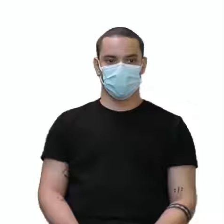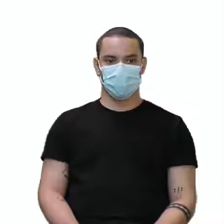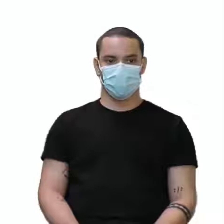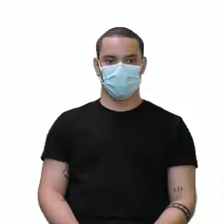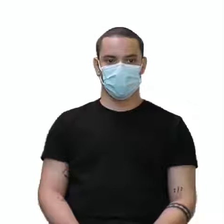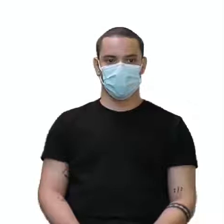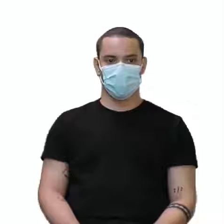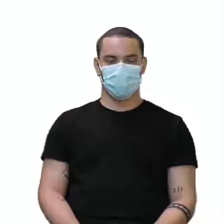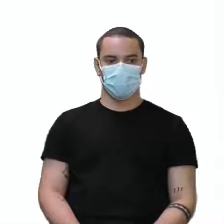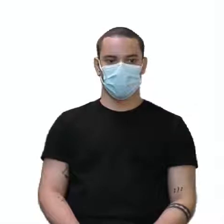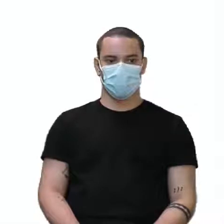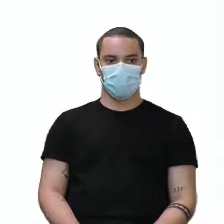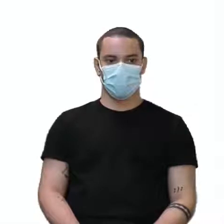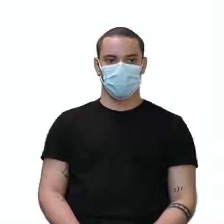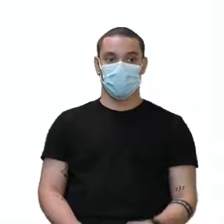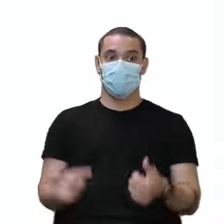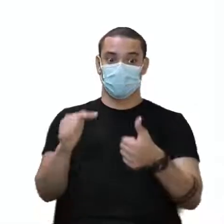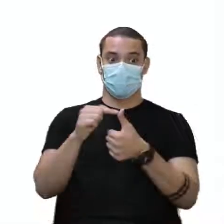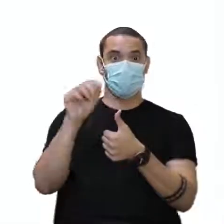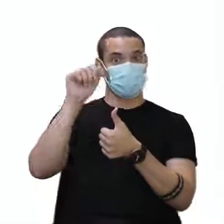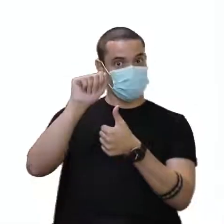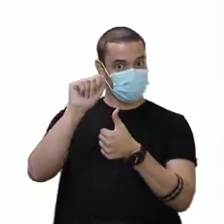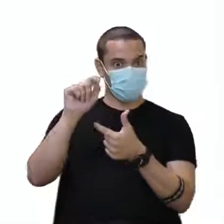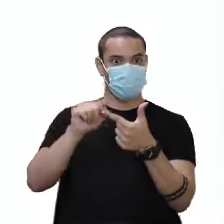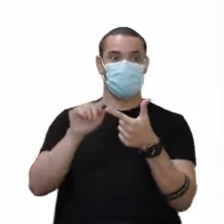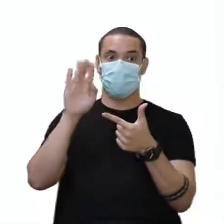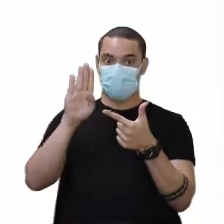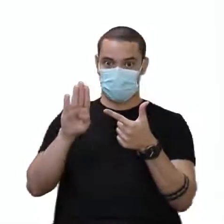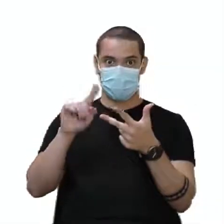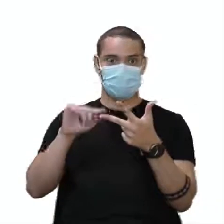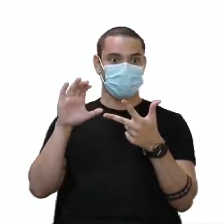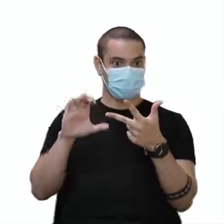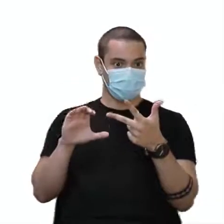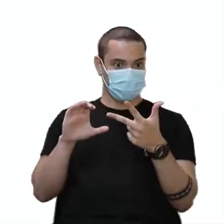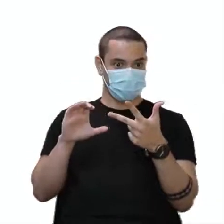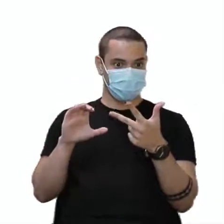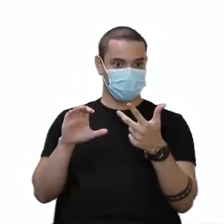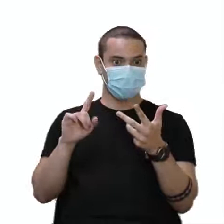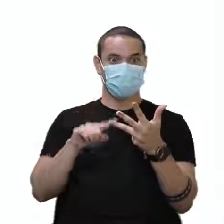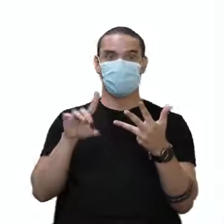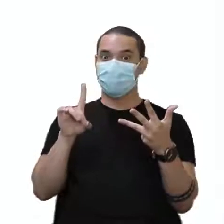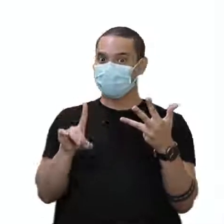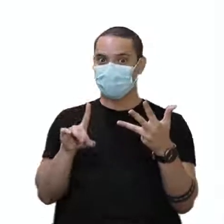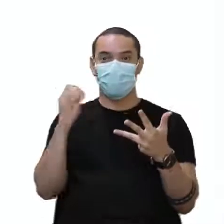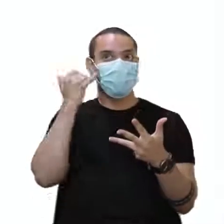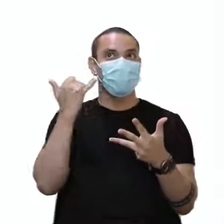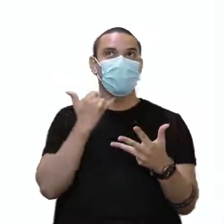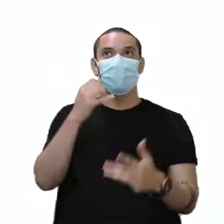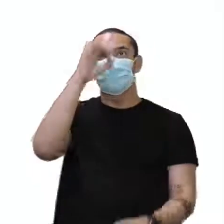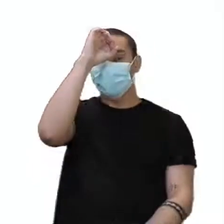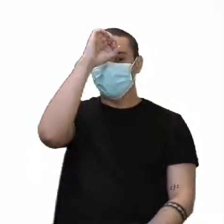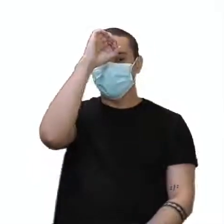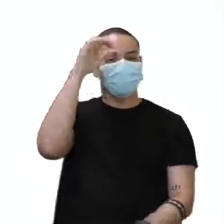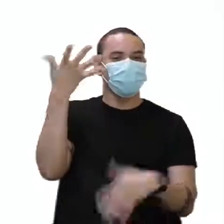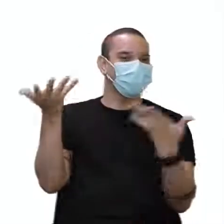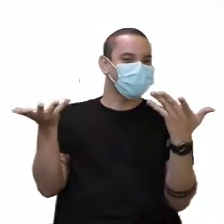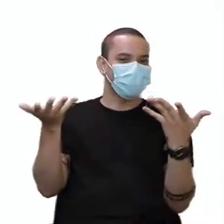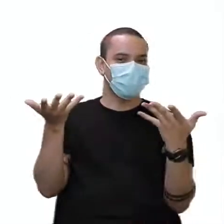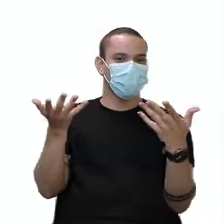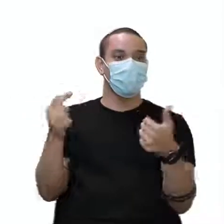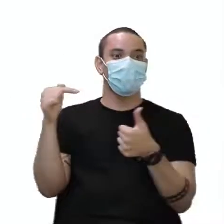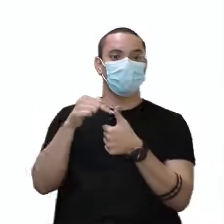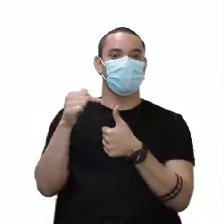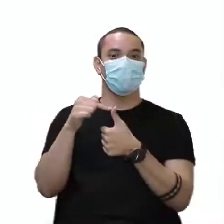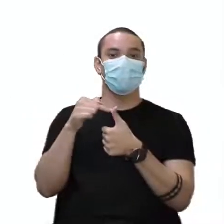clear conscience. Eu não traduzi, o Vitor tá lá pensando, vai traduzir não? I've always been very